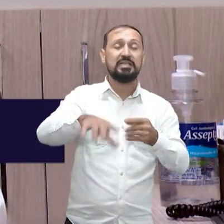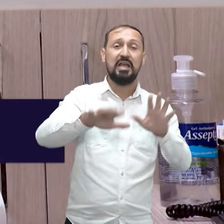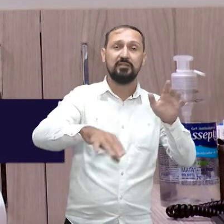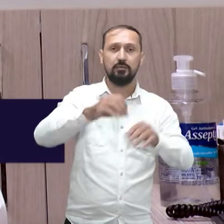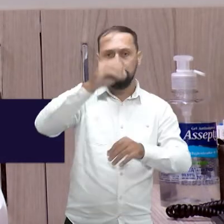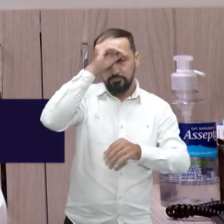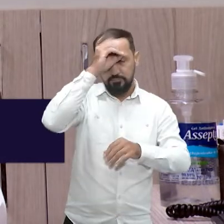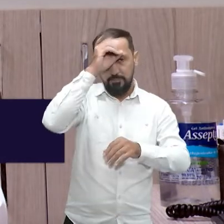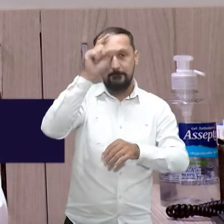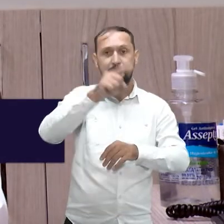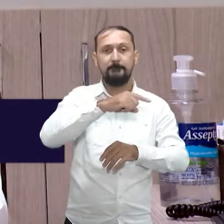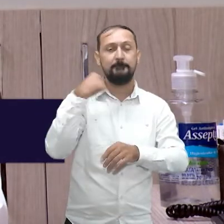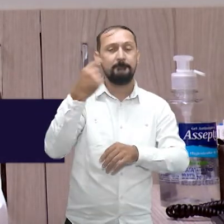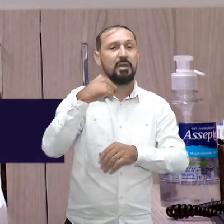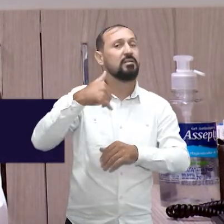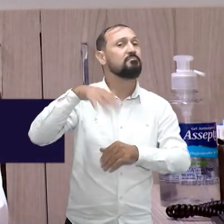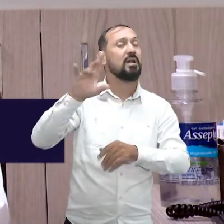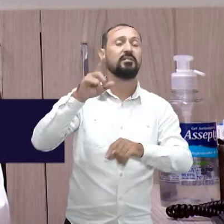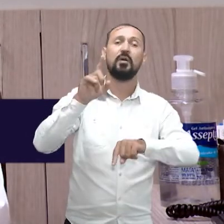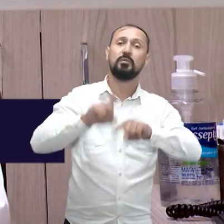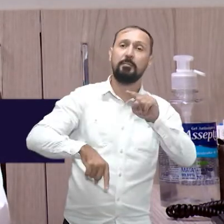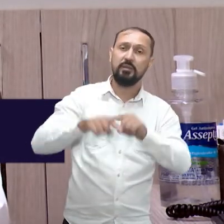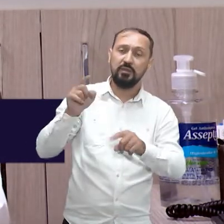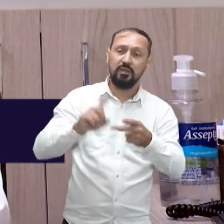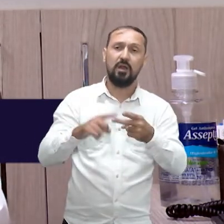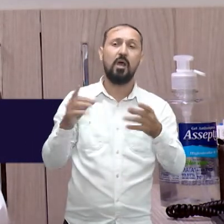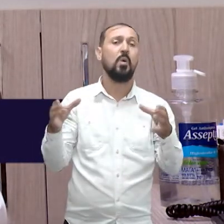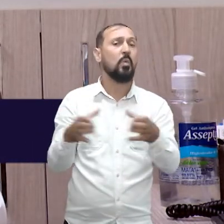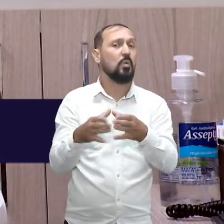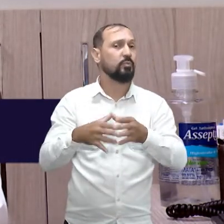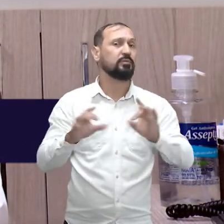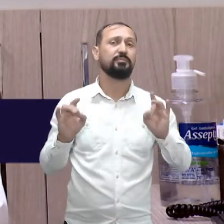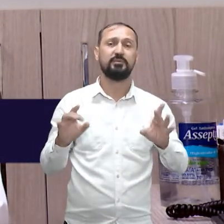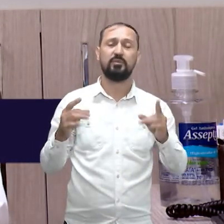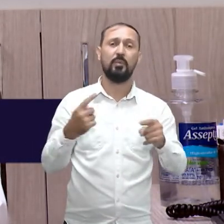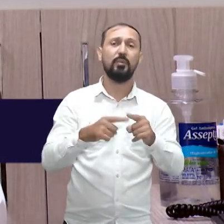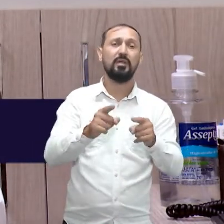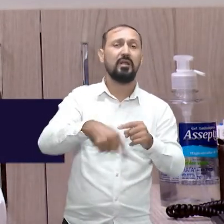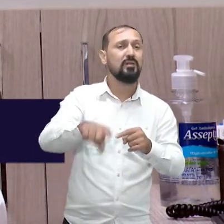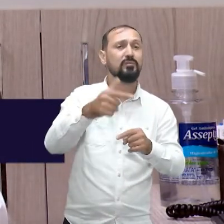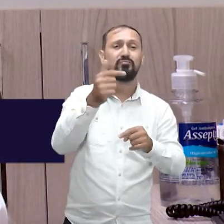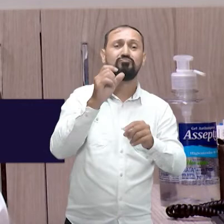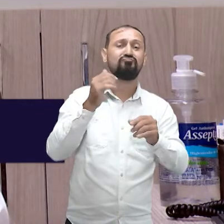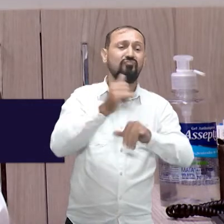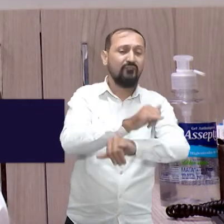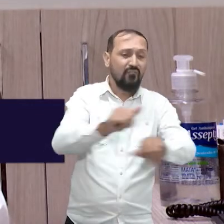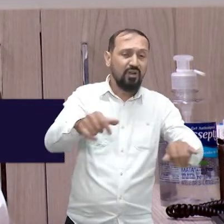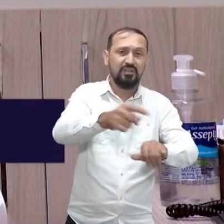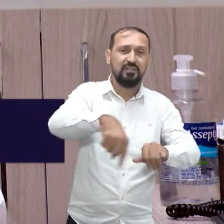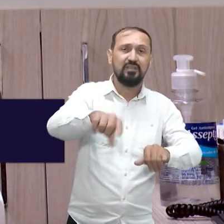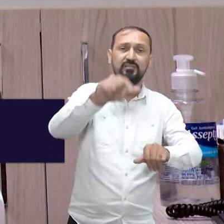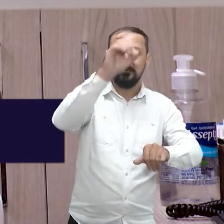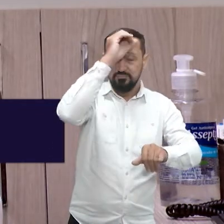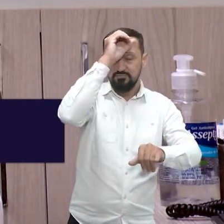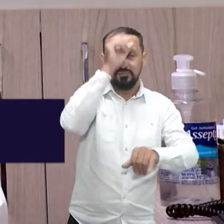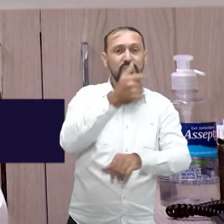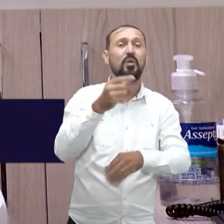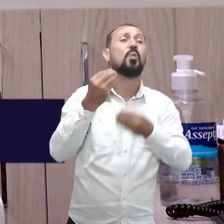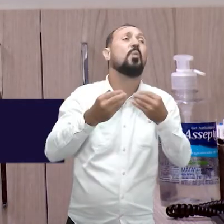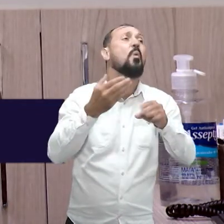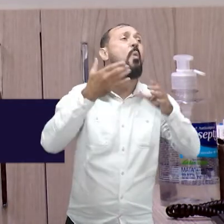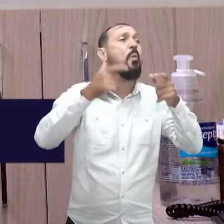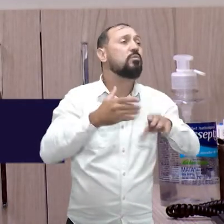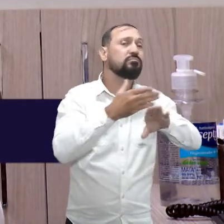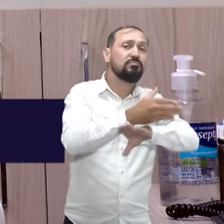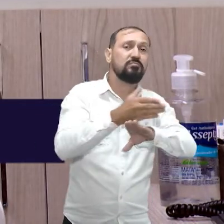digo de passagem, a desinformação, ela mata o mesmo tanto que a falta de equipamento, a falta de equipe especializada. Porque quando a pessoa não tem informação,